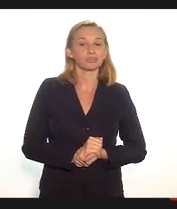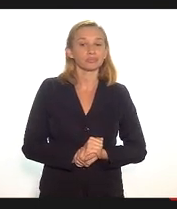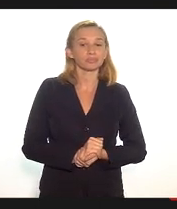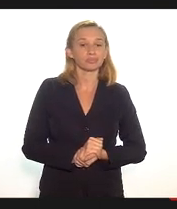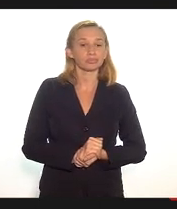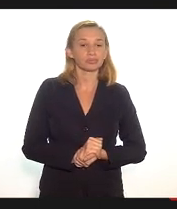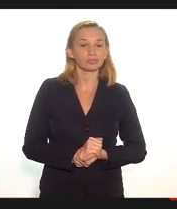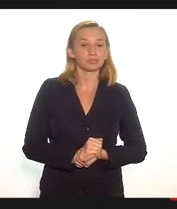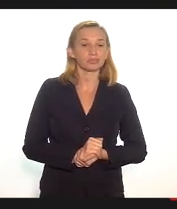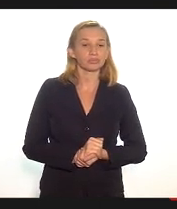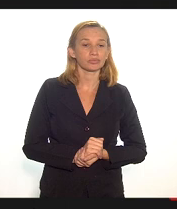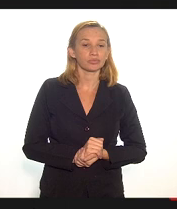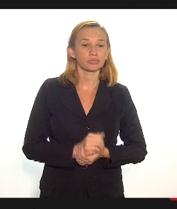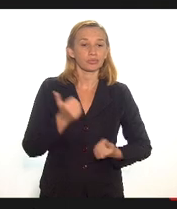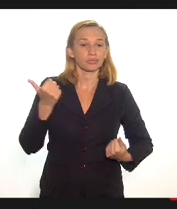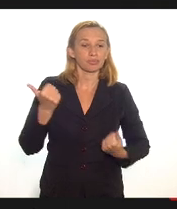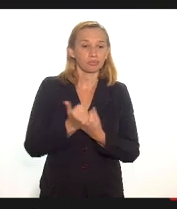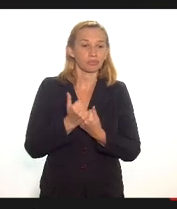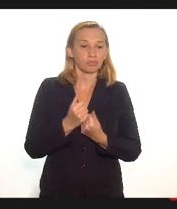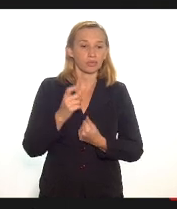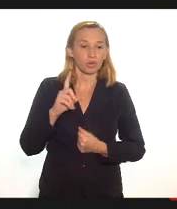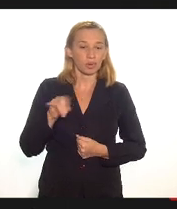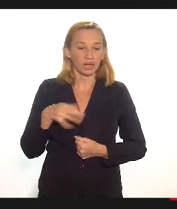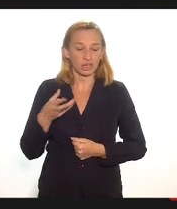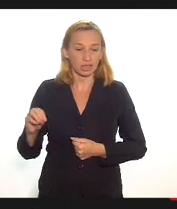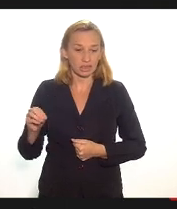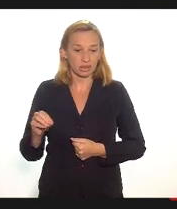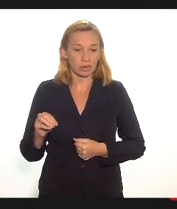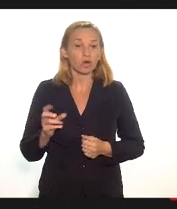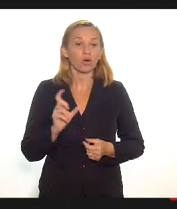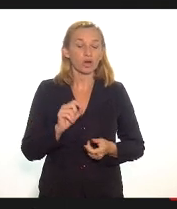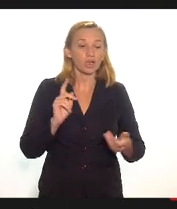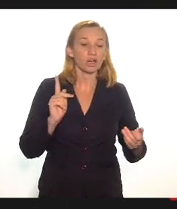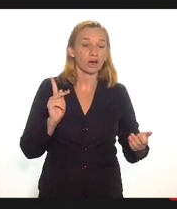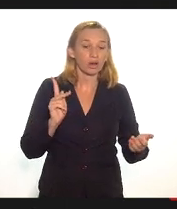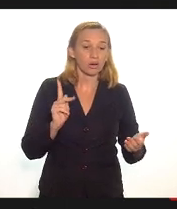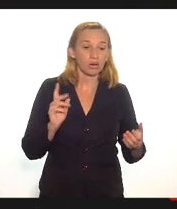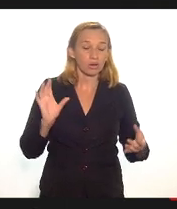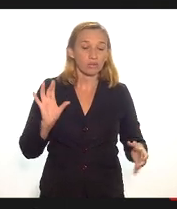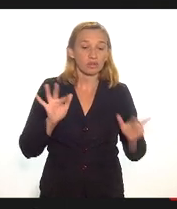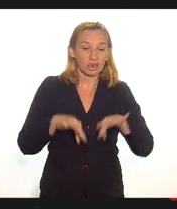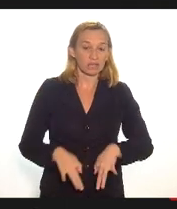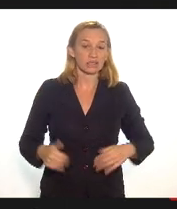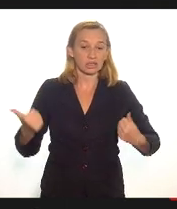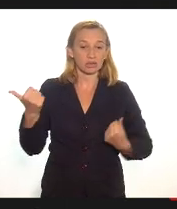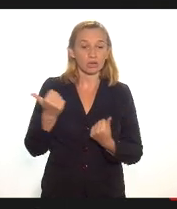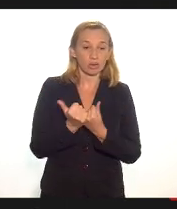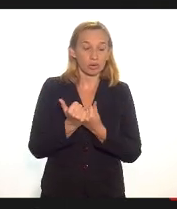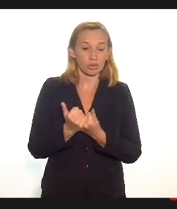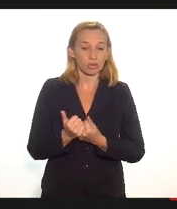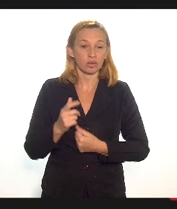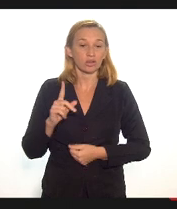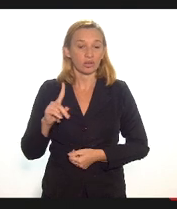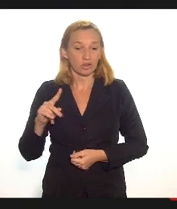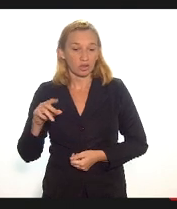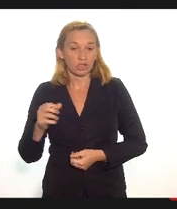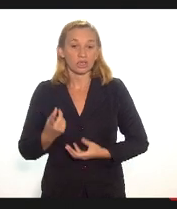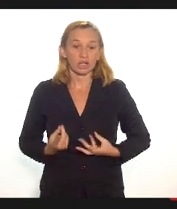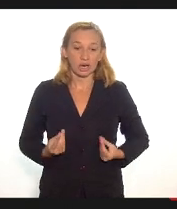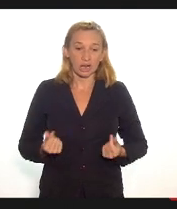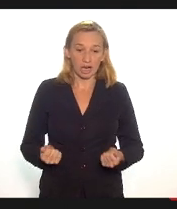Apoio operacional. Né? O que, que inclui o apoio? Por exemplo, aí podem ser gastos portuários, gastos